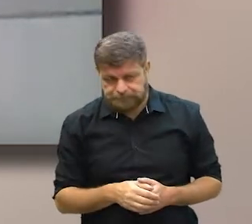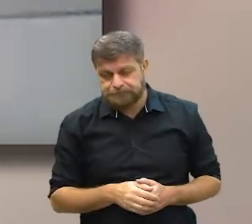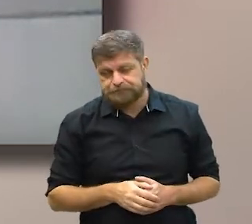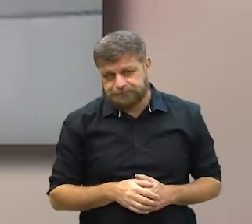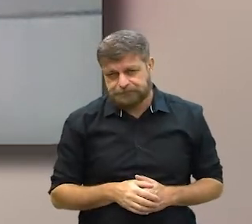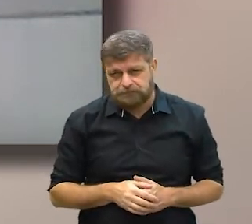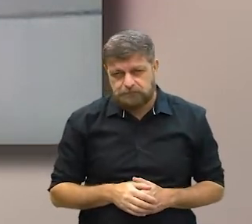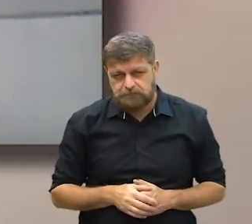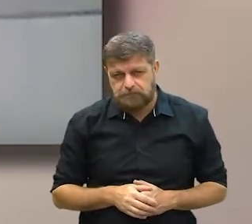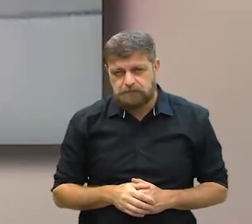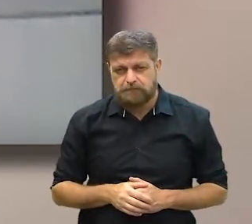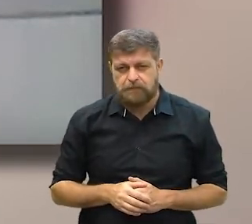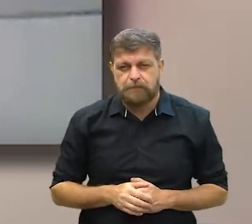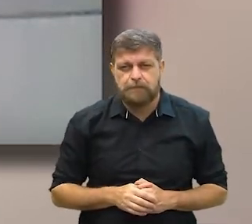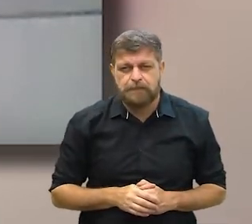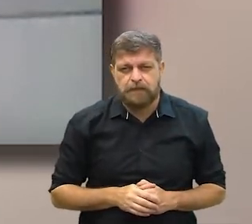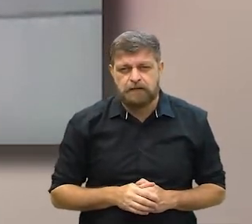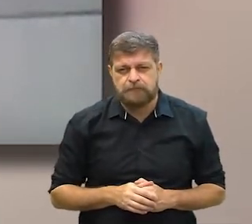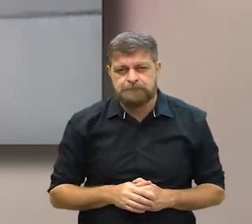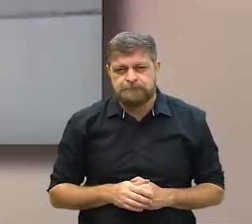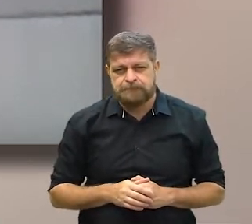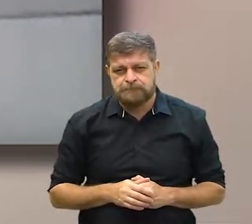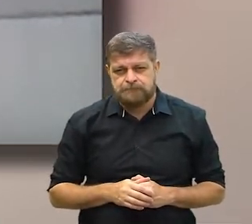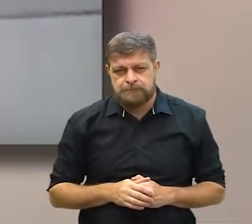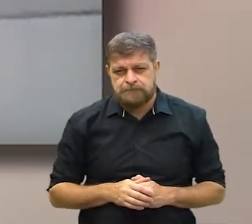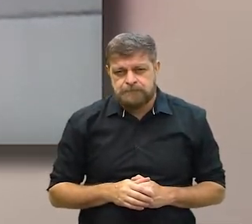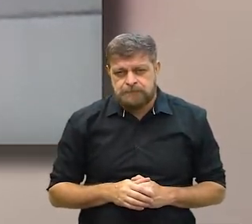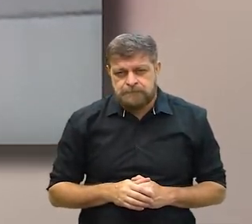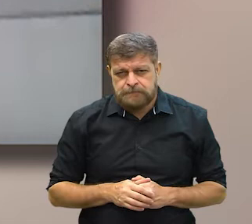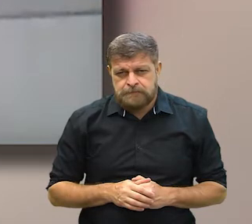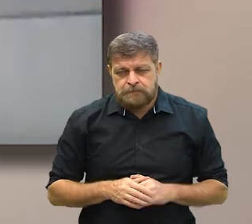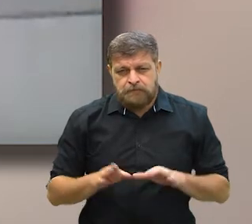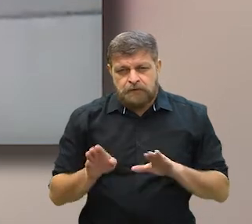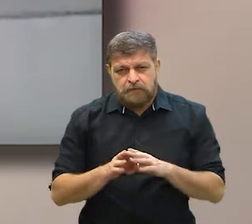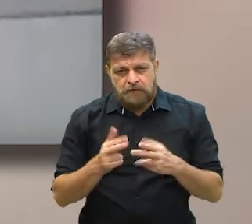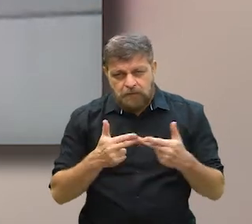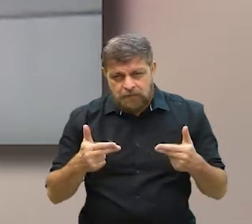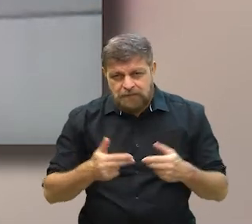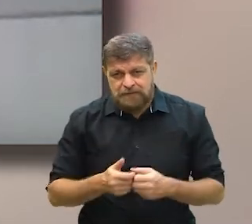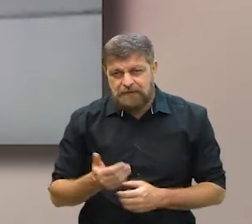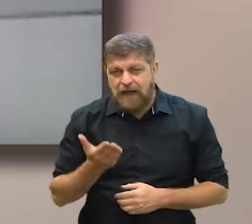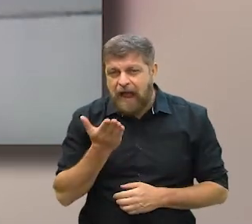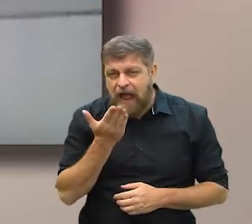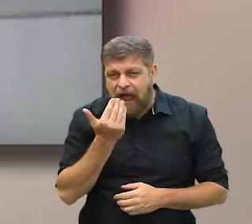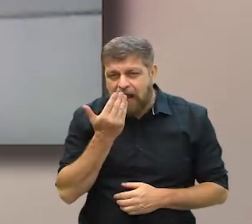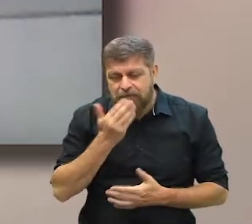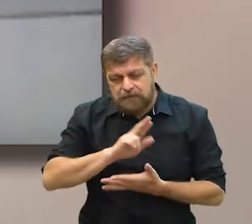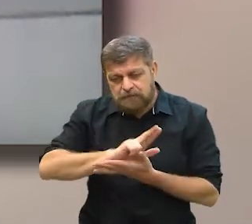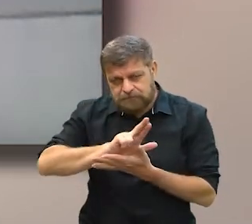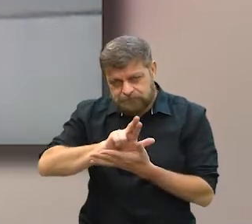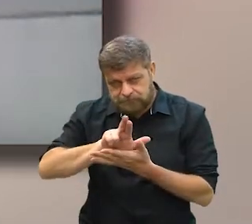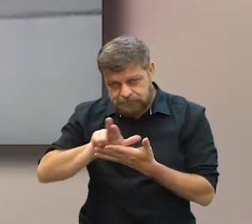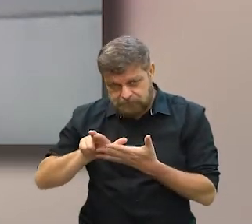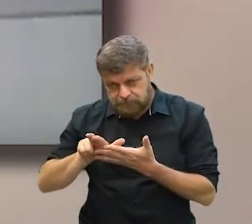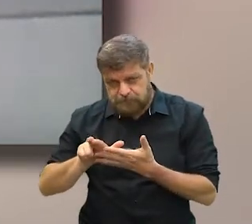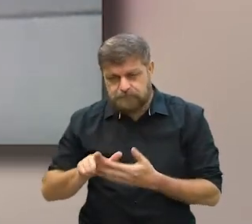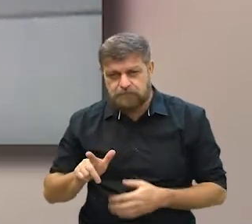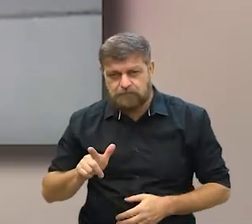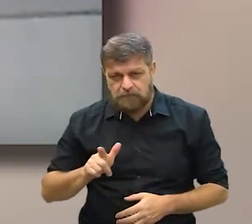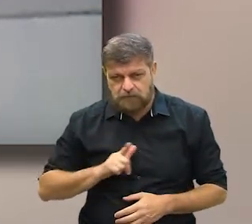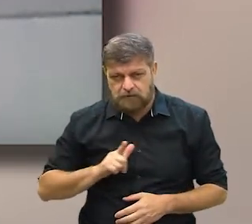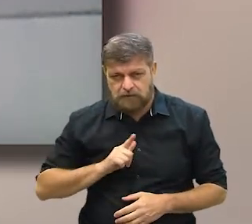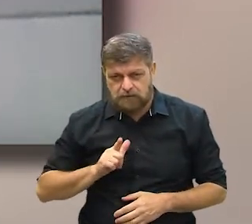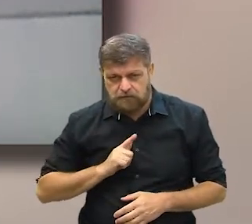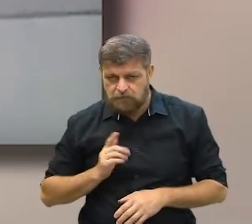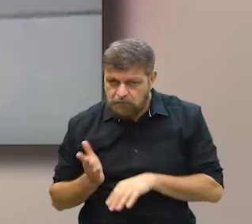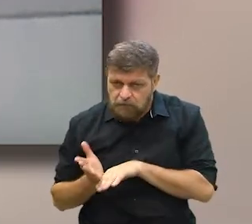né? E a outra coisa são alguns alimentos, né, que vão passar,